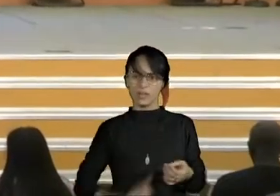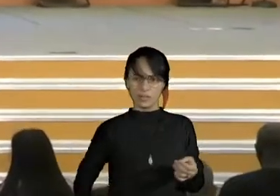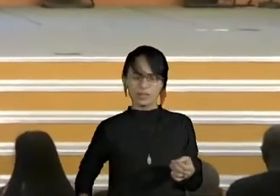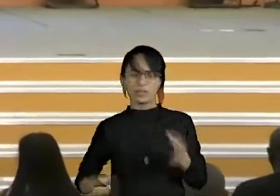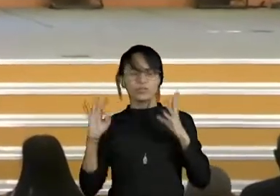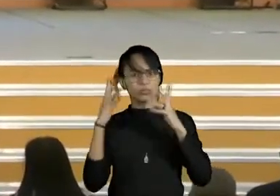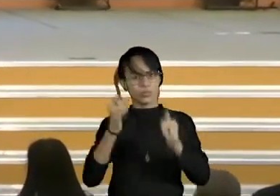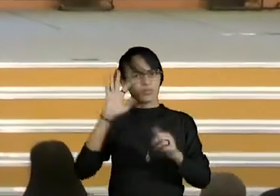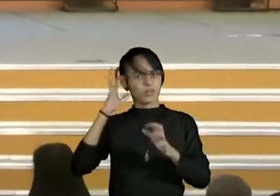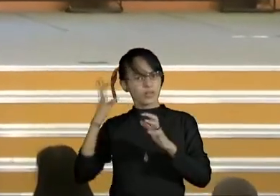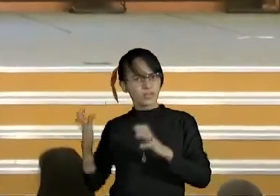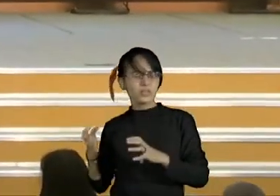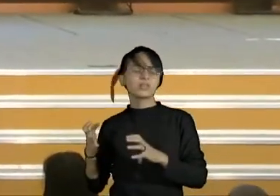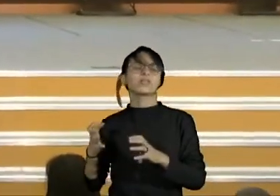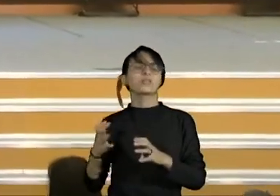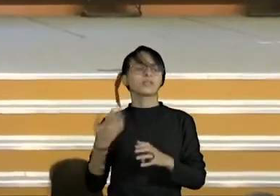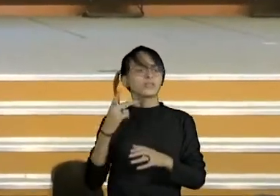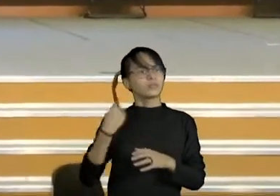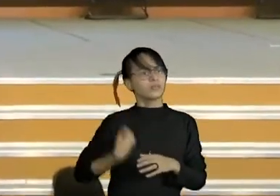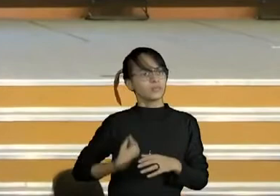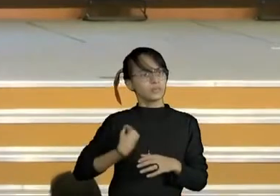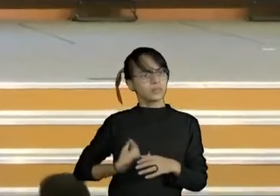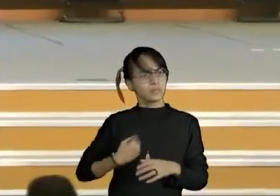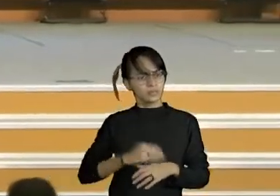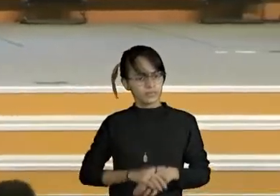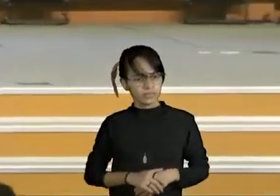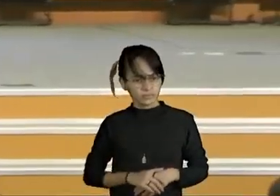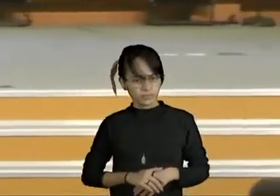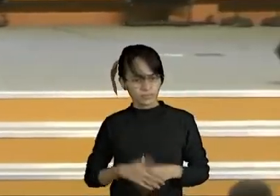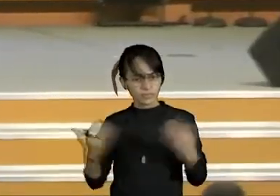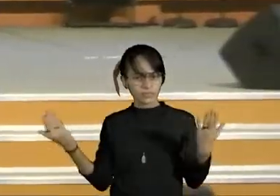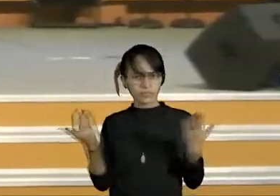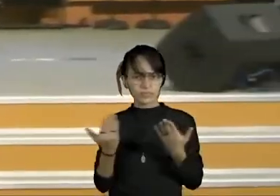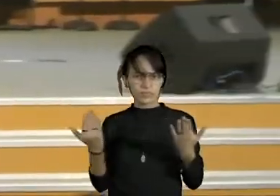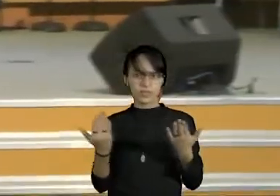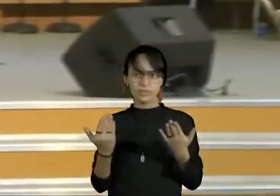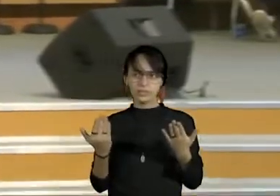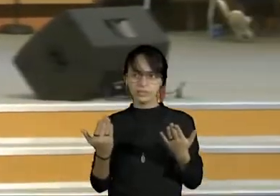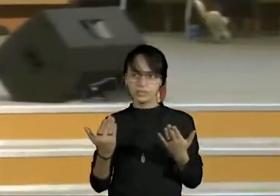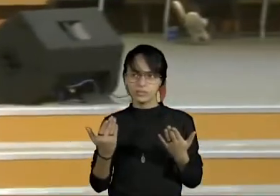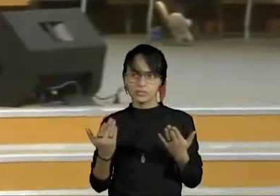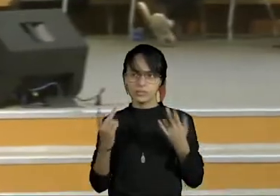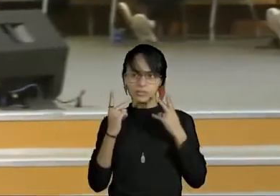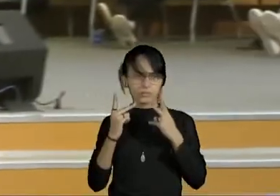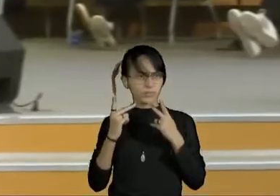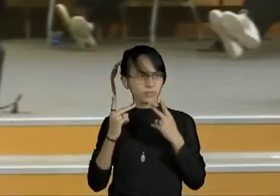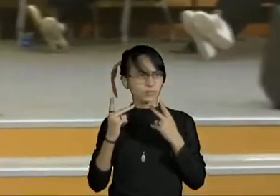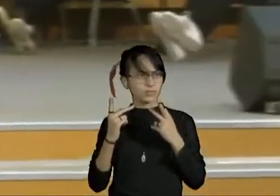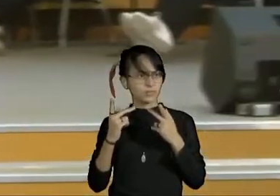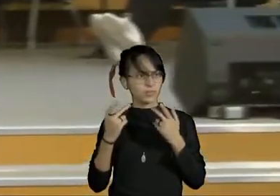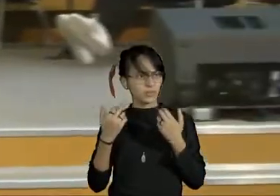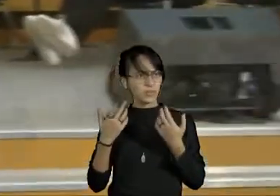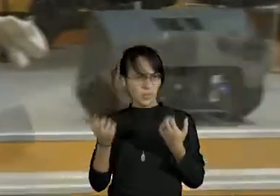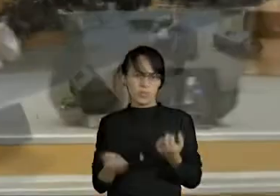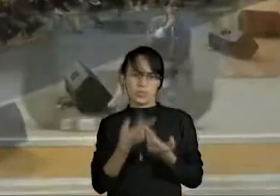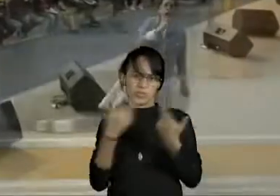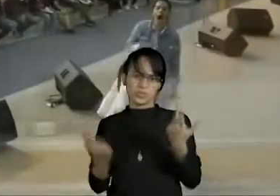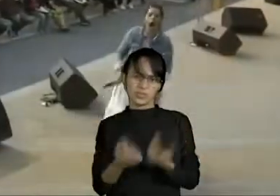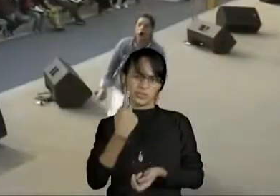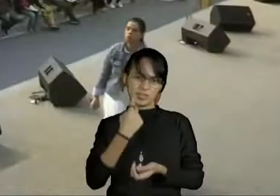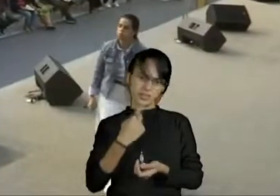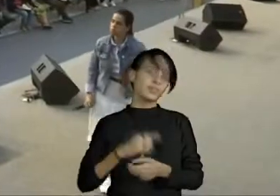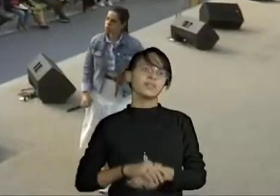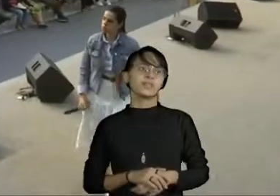as decisões da sua vida. Hoje eu ministro algo esquisito aqui. Eu ministro um tipo de fé